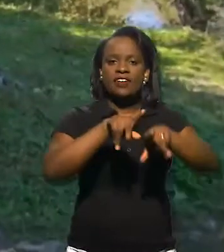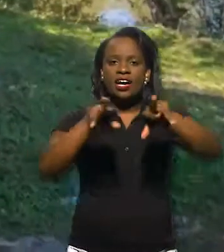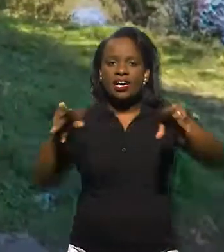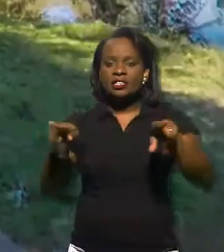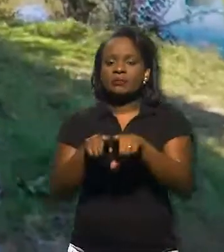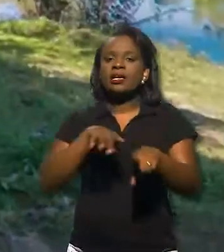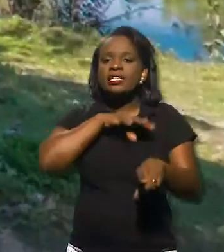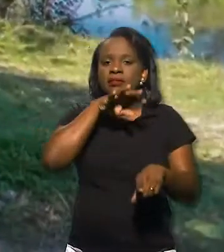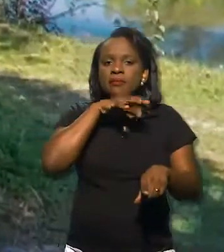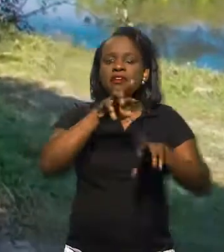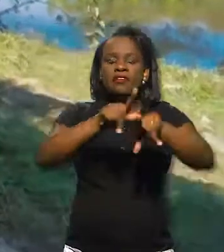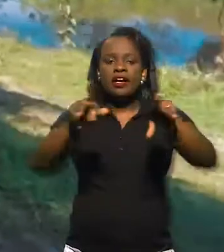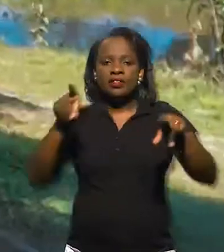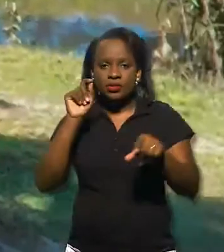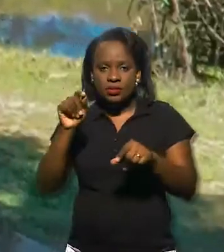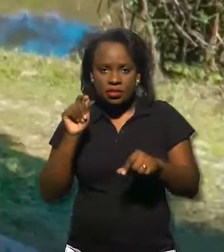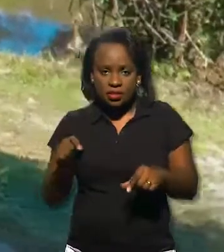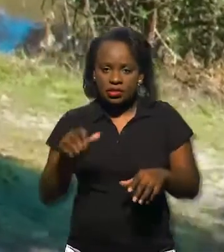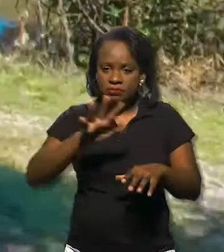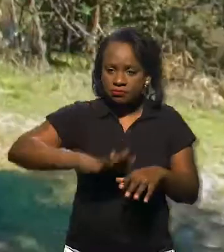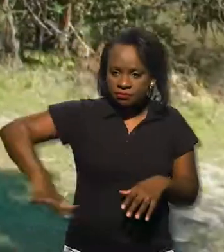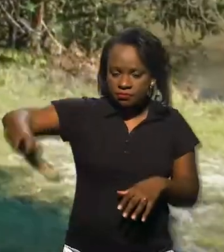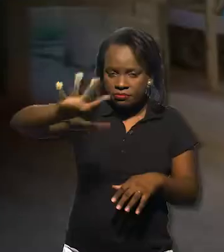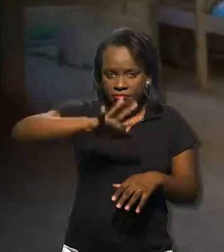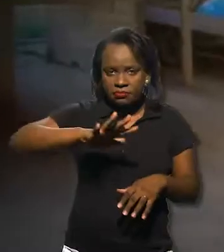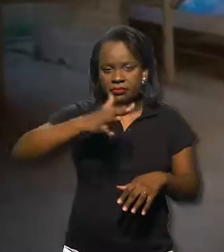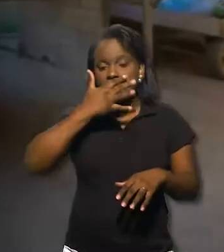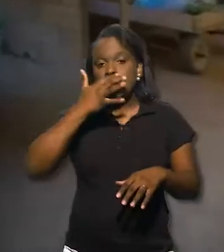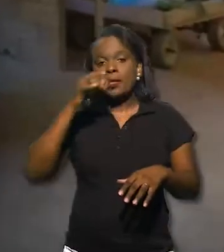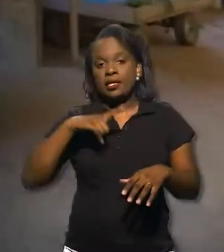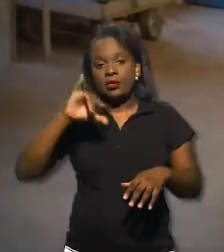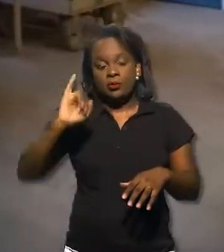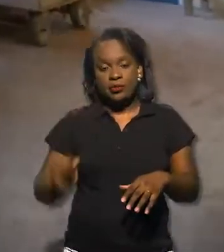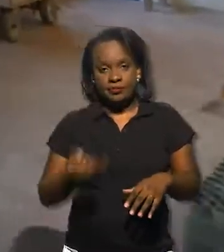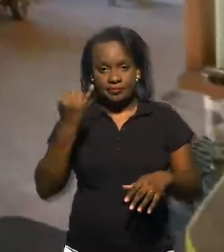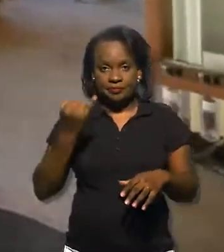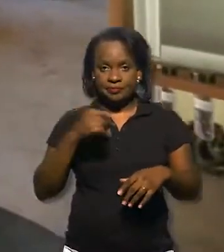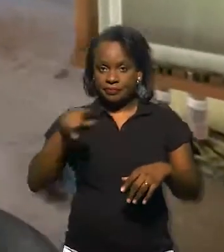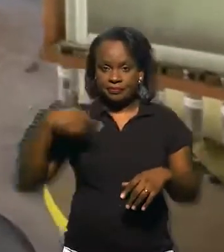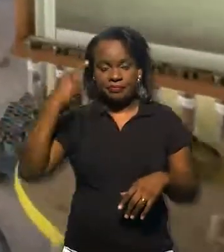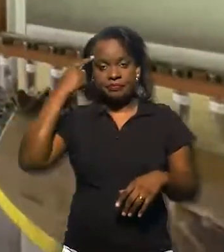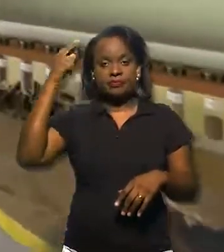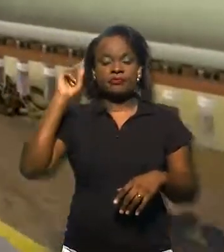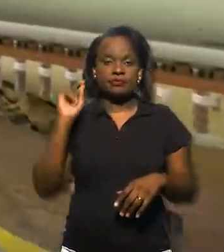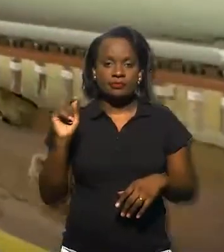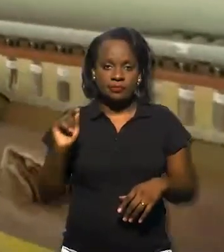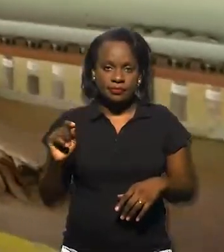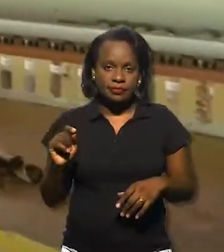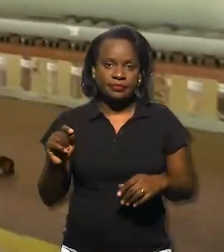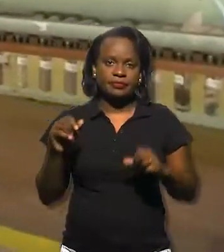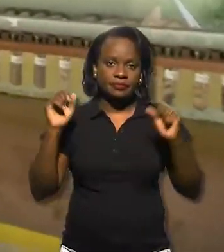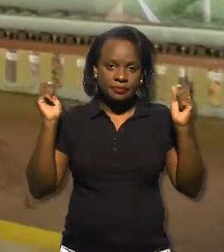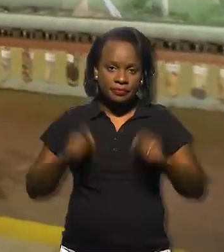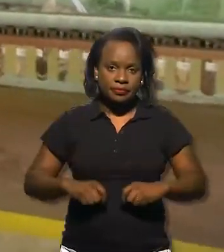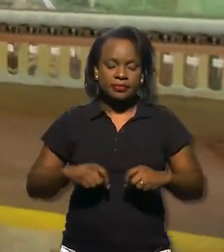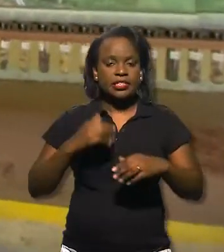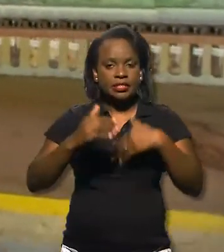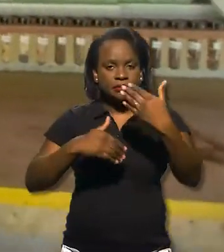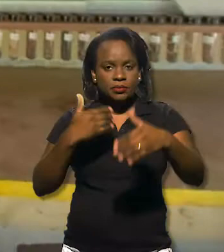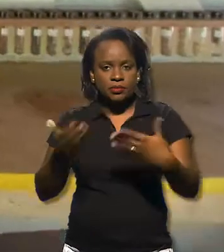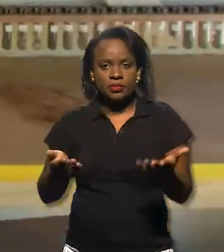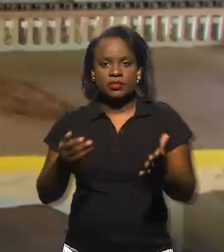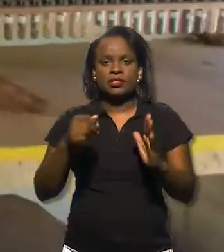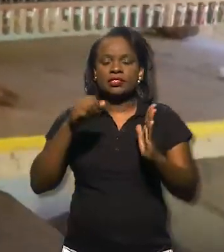fauna e de flora presentes ali naquela região. E é uma oportunidade. A nossa ideia é que a gente possa